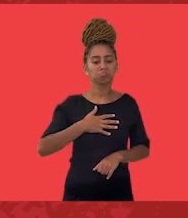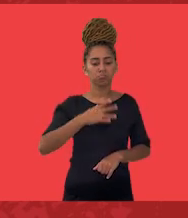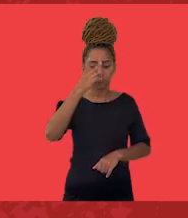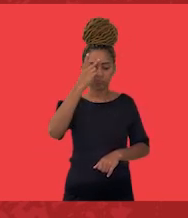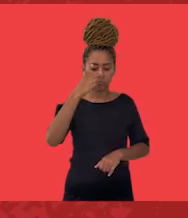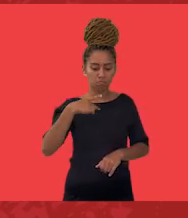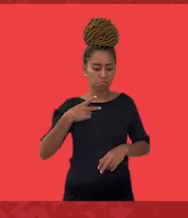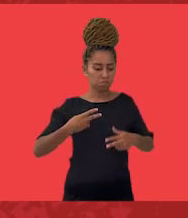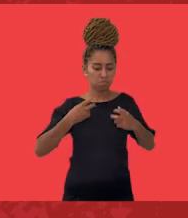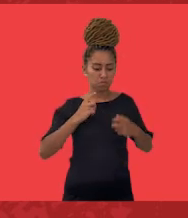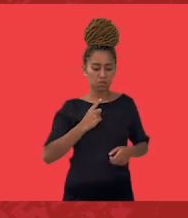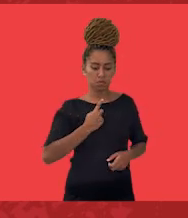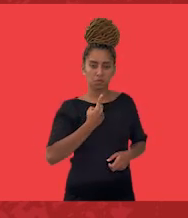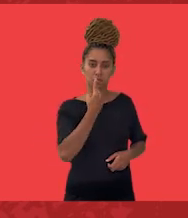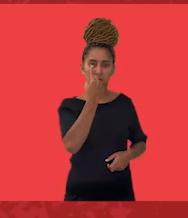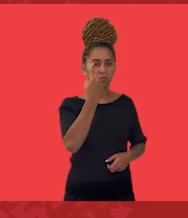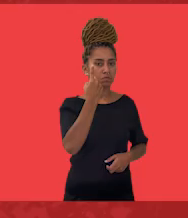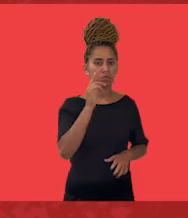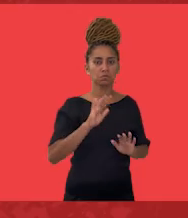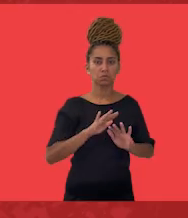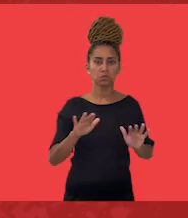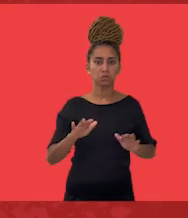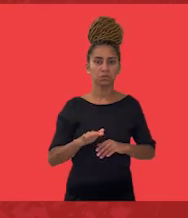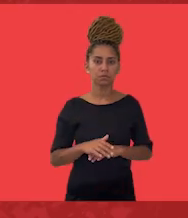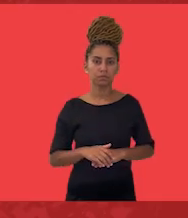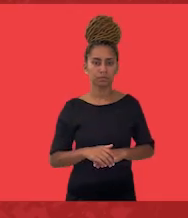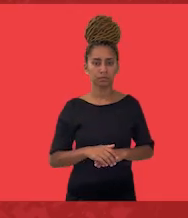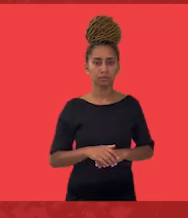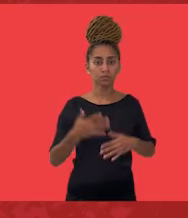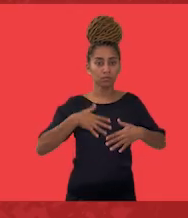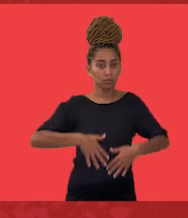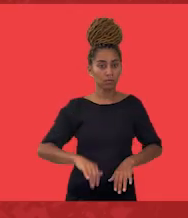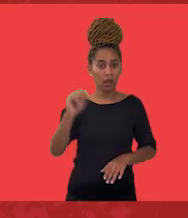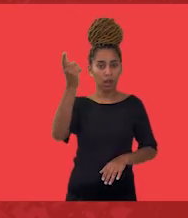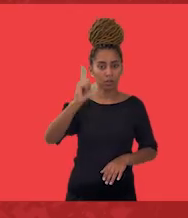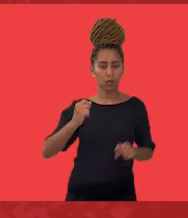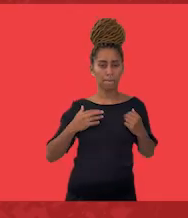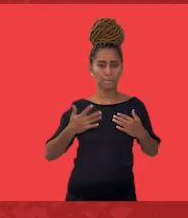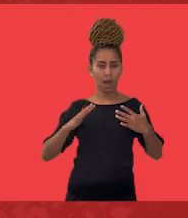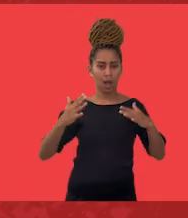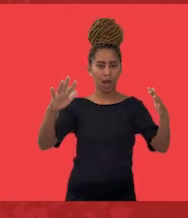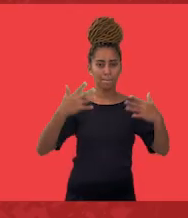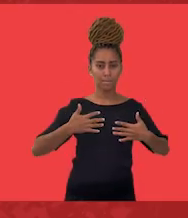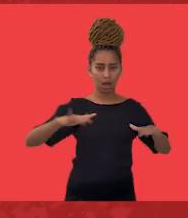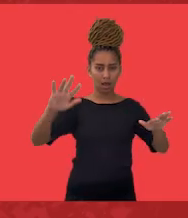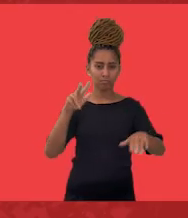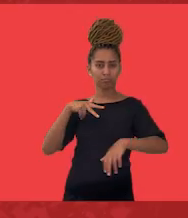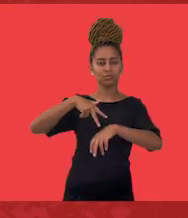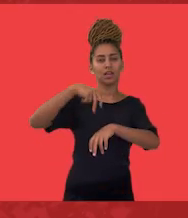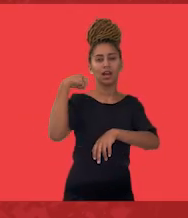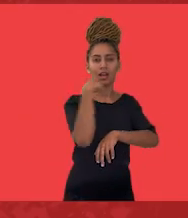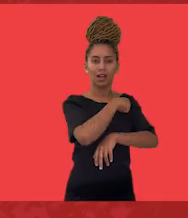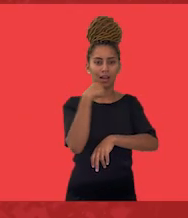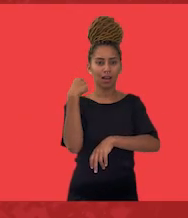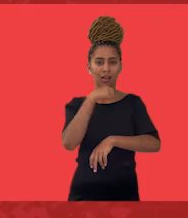cujas asas perdiam força. Acordei e comprei girassóis para enfeitar a cama onde